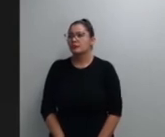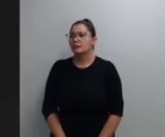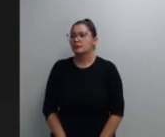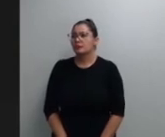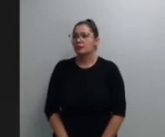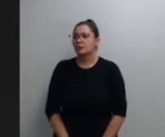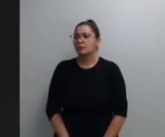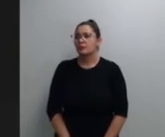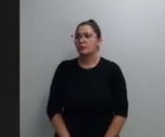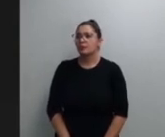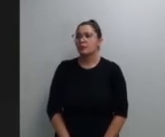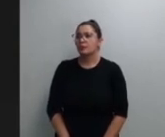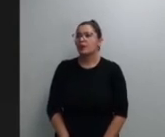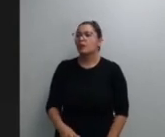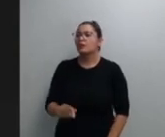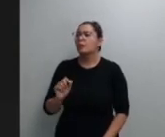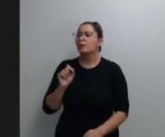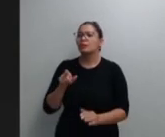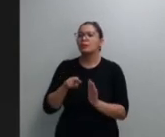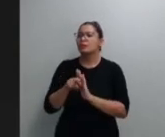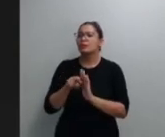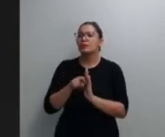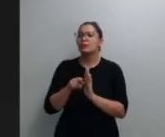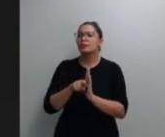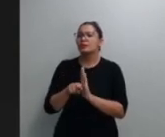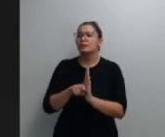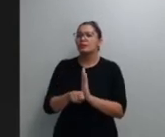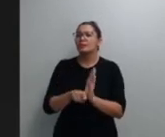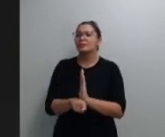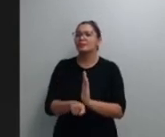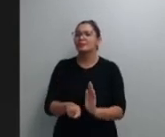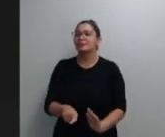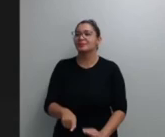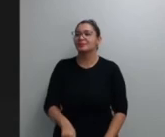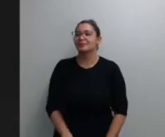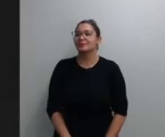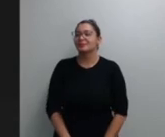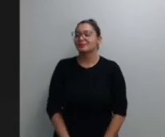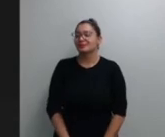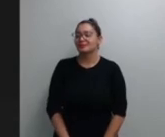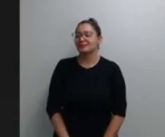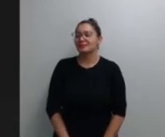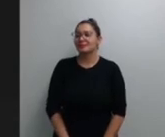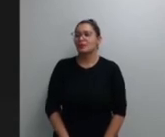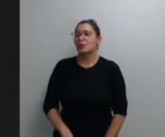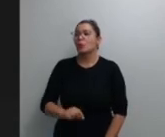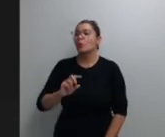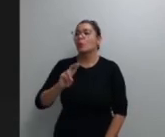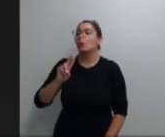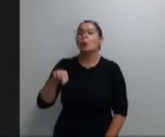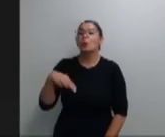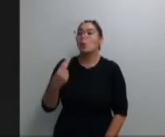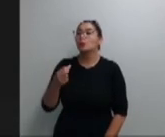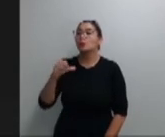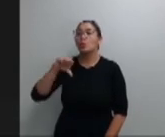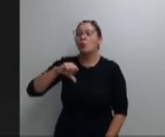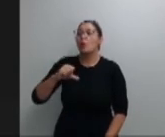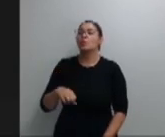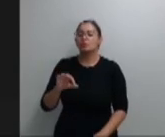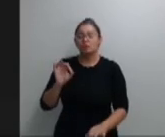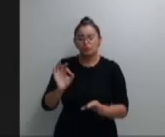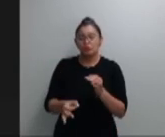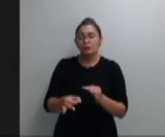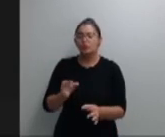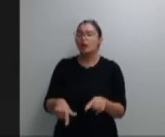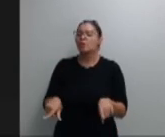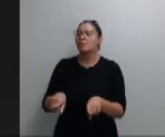Regina pede pra verificar não é ministro Gugel e o outro já foi o nove que já foi julgado já saiu o